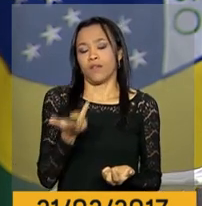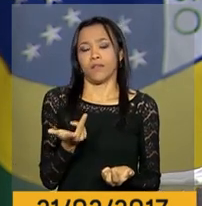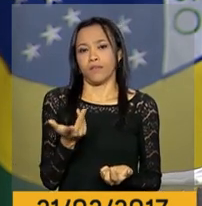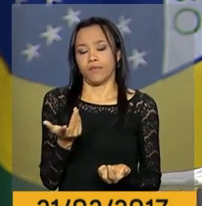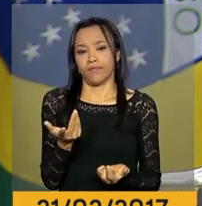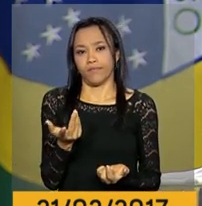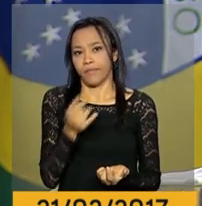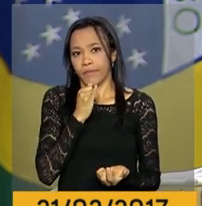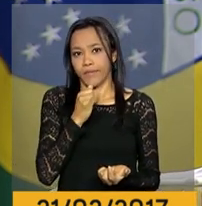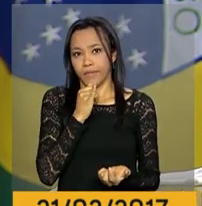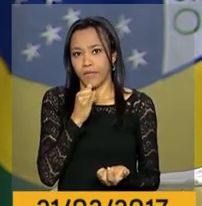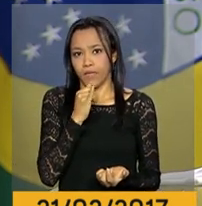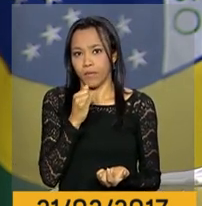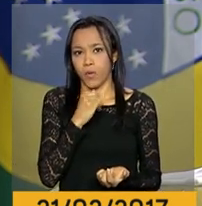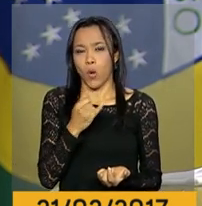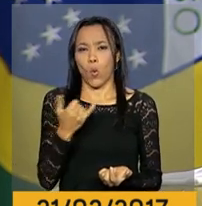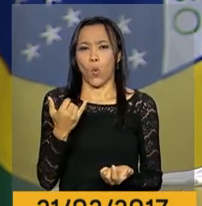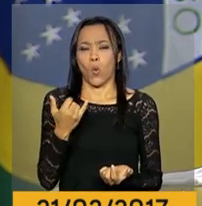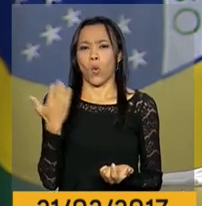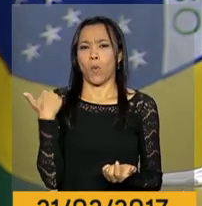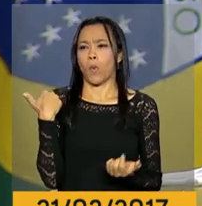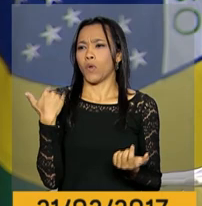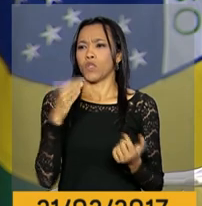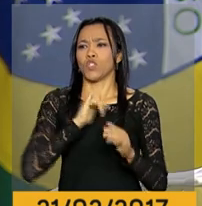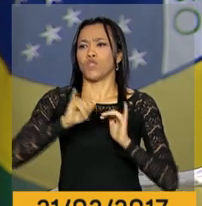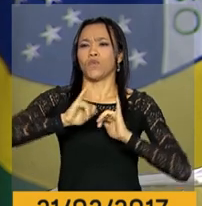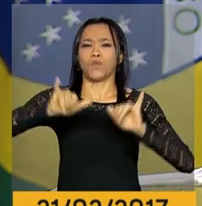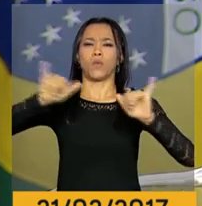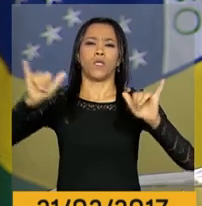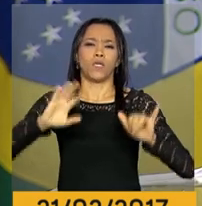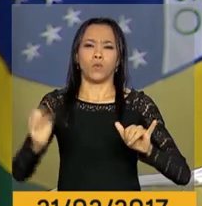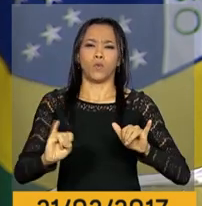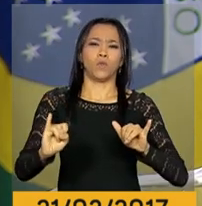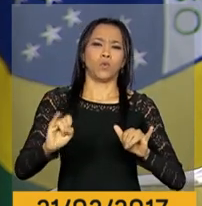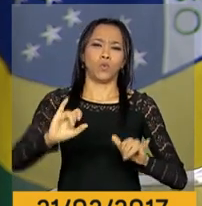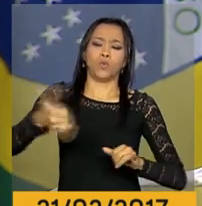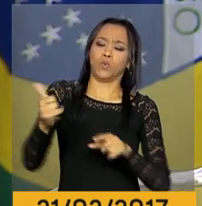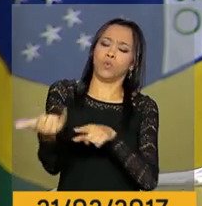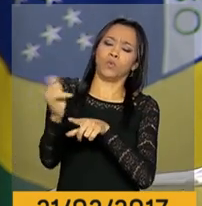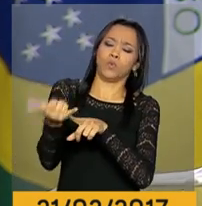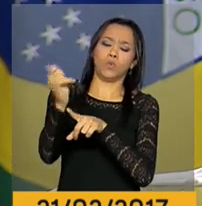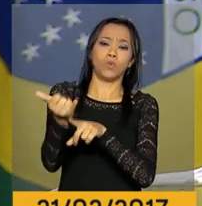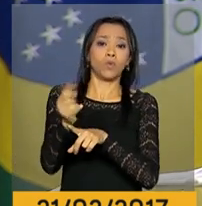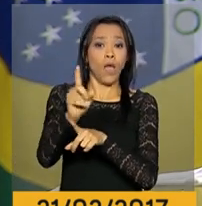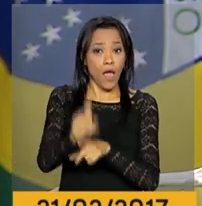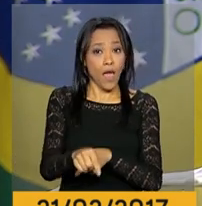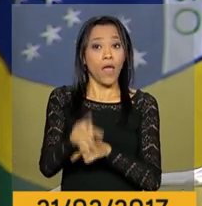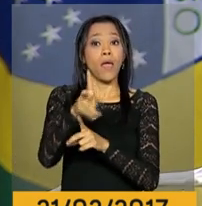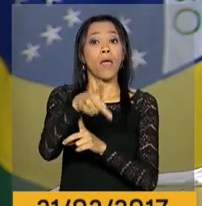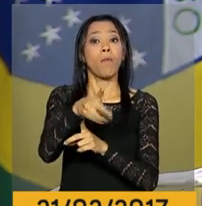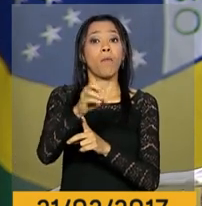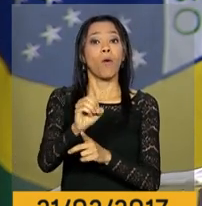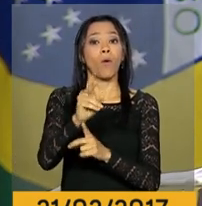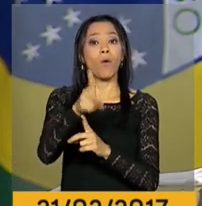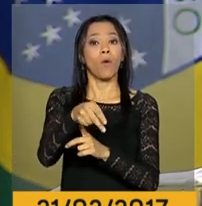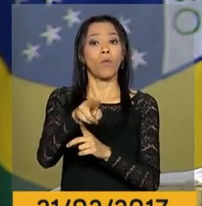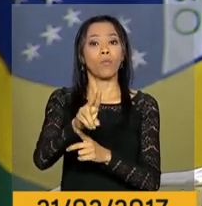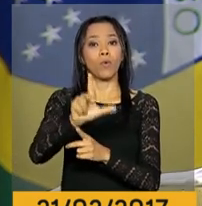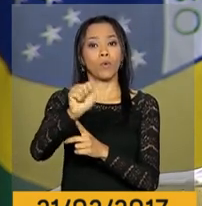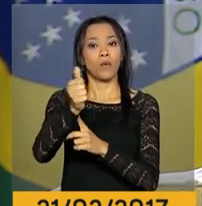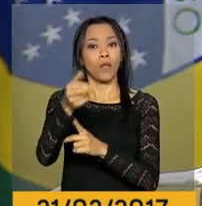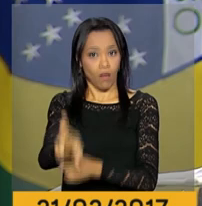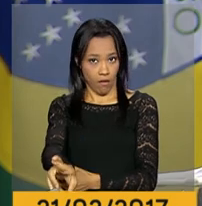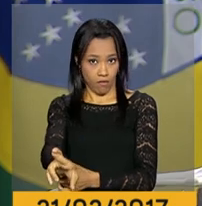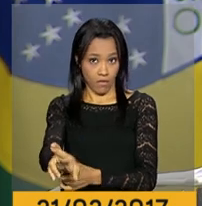ou nenhum movimento populista com os juros o que nós fazemos são movimentos populares que se distingue do movimento